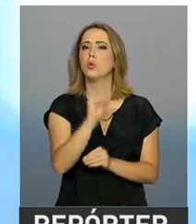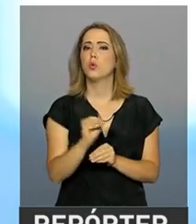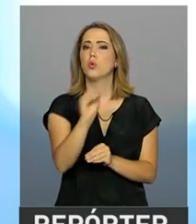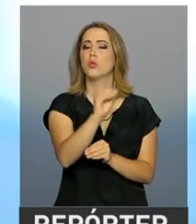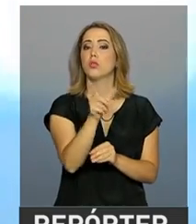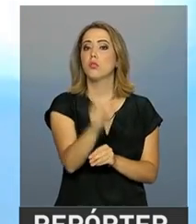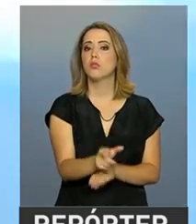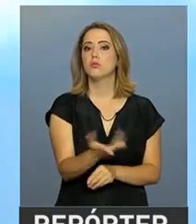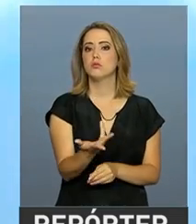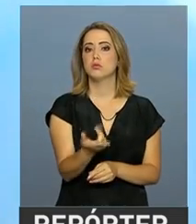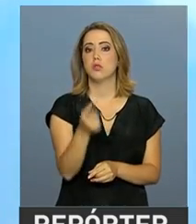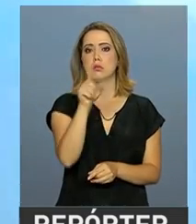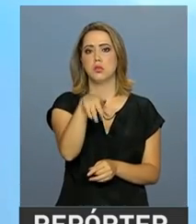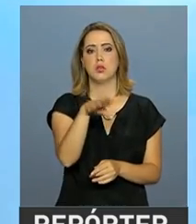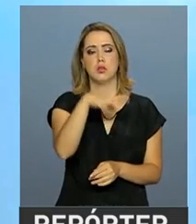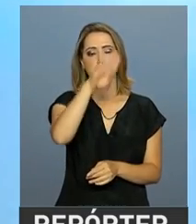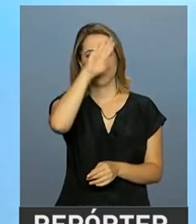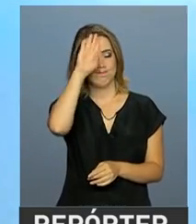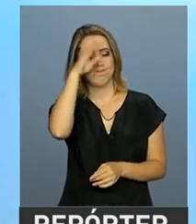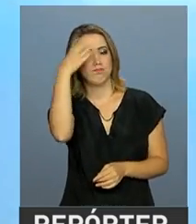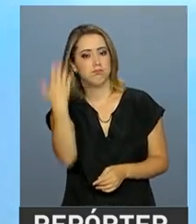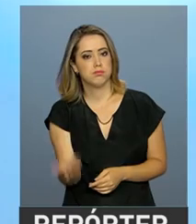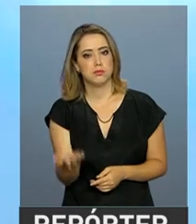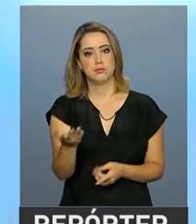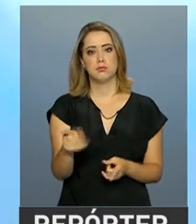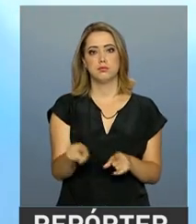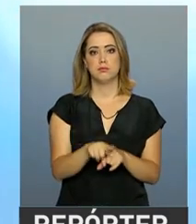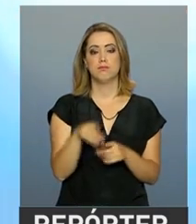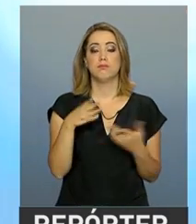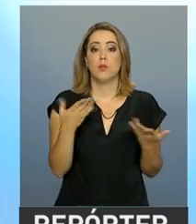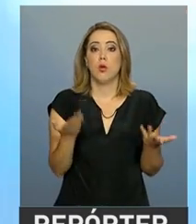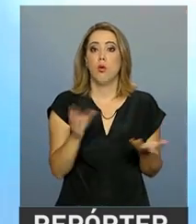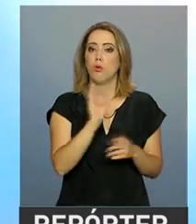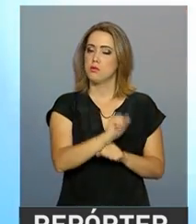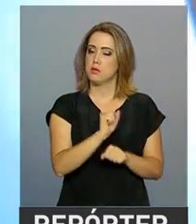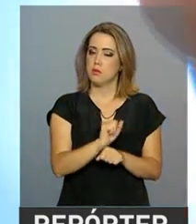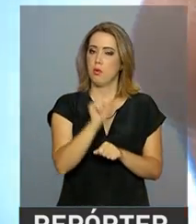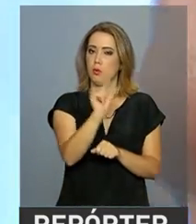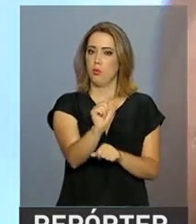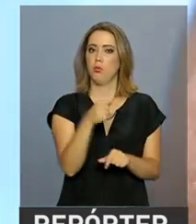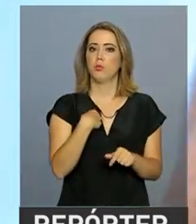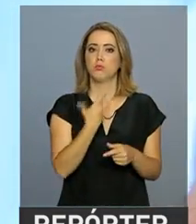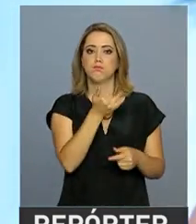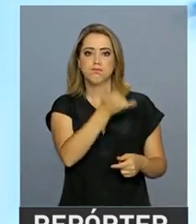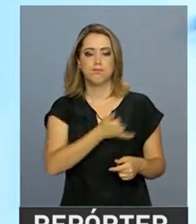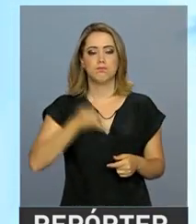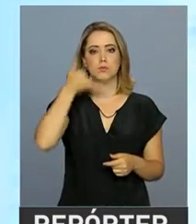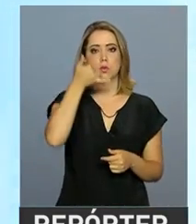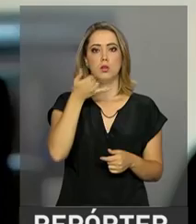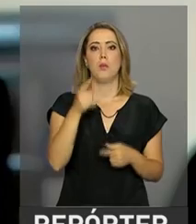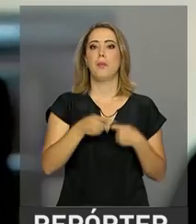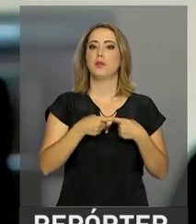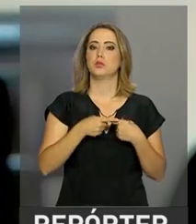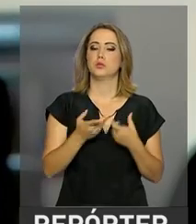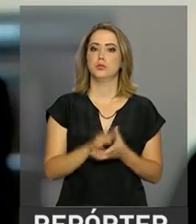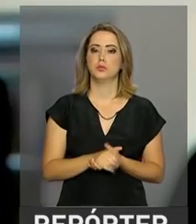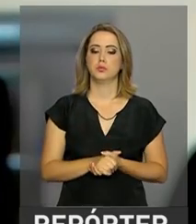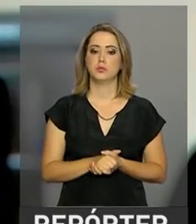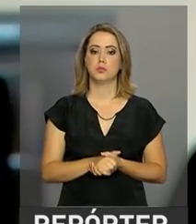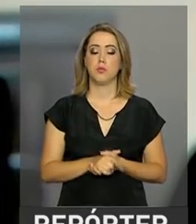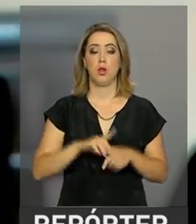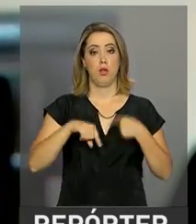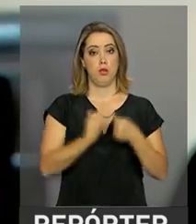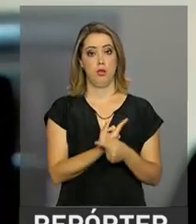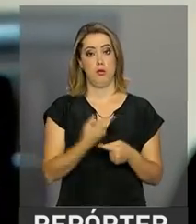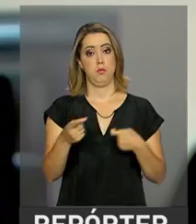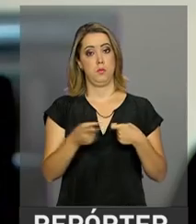paciente Ele Está desmaiado aguarde na linha que eu vou passar ligação ao médico não desliga depois do médico